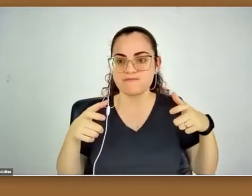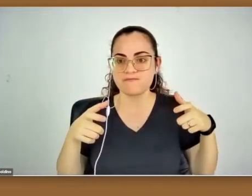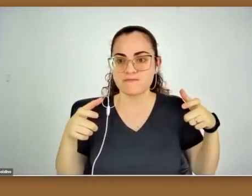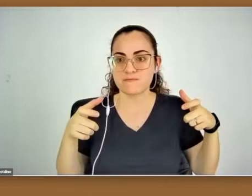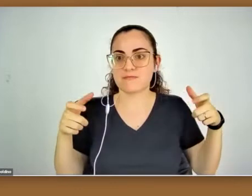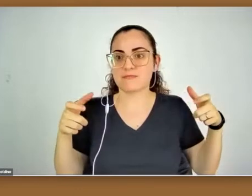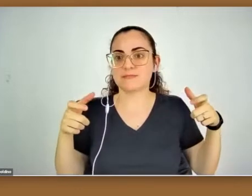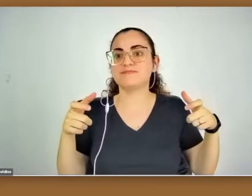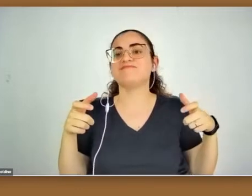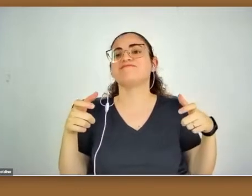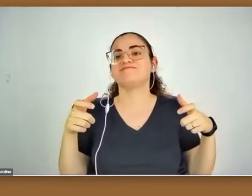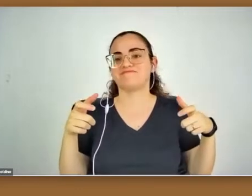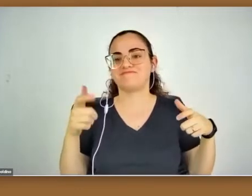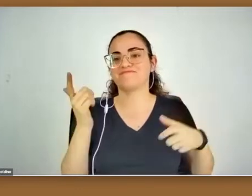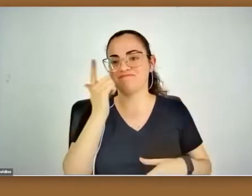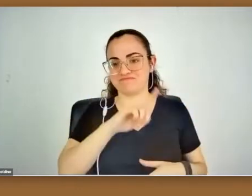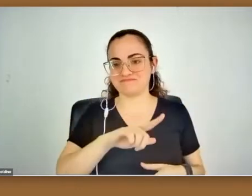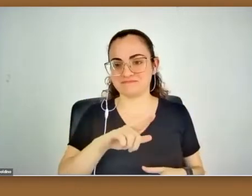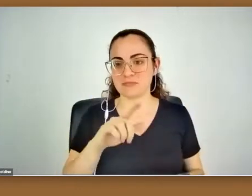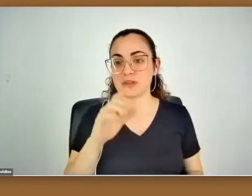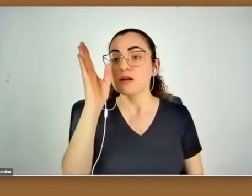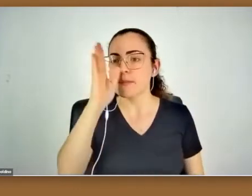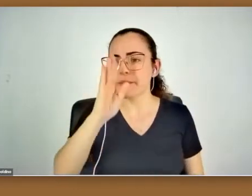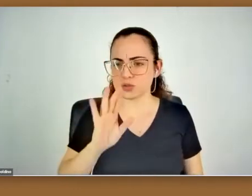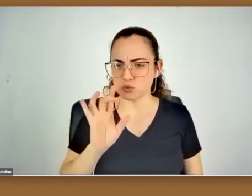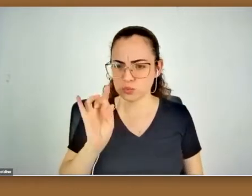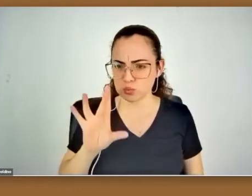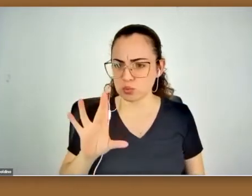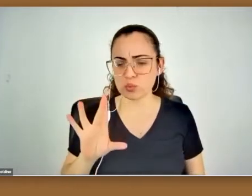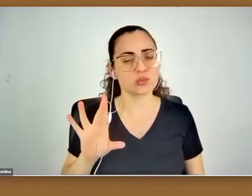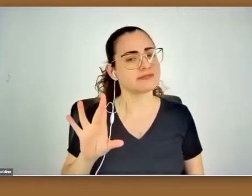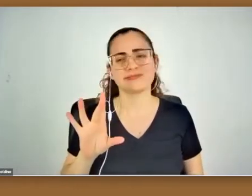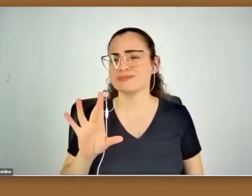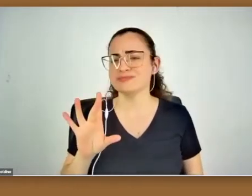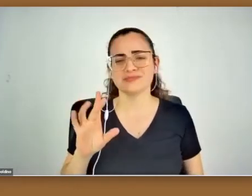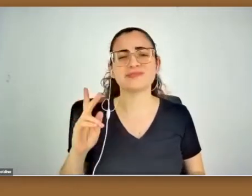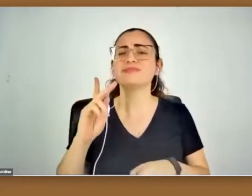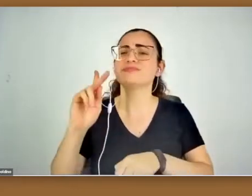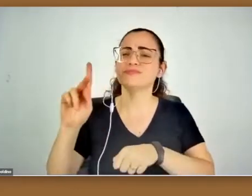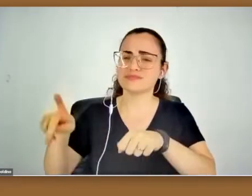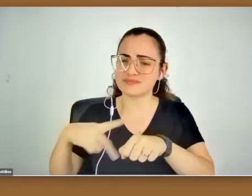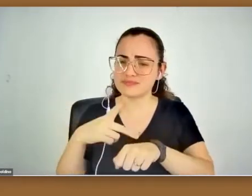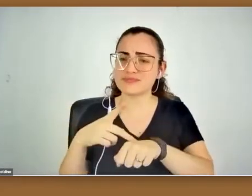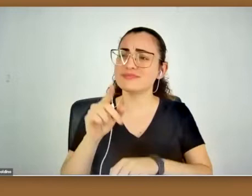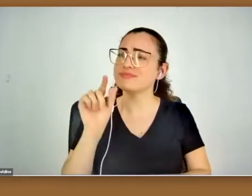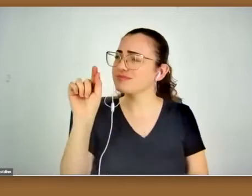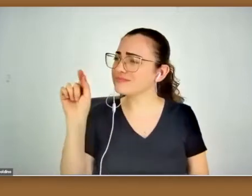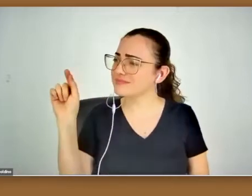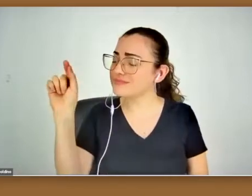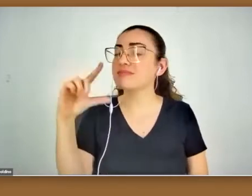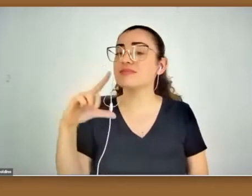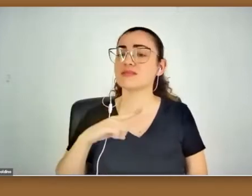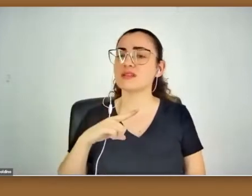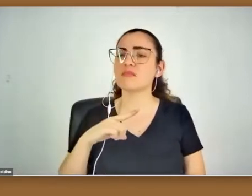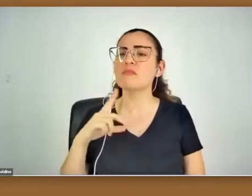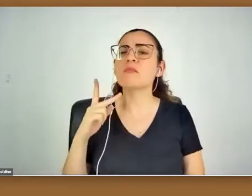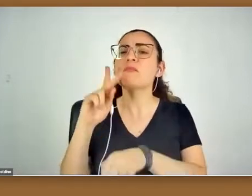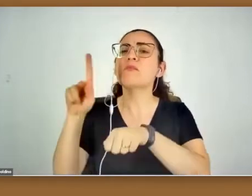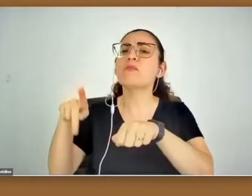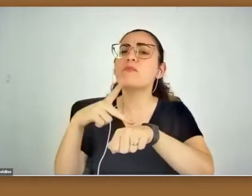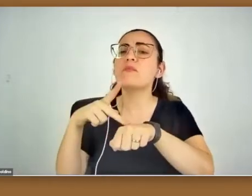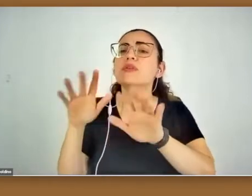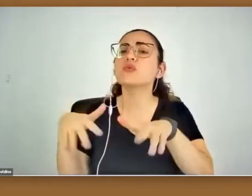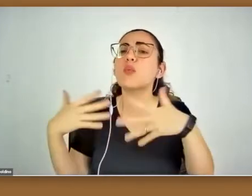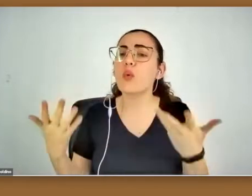vários países do mundo. Que países são esses? Quais as características deles? São países tropicais. Países, então, de